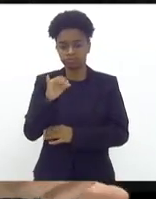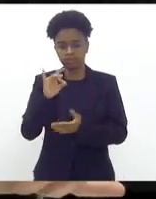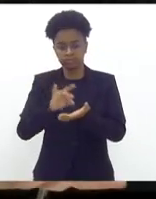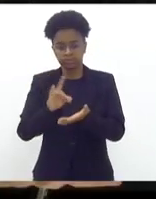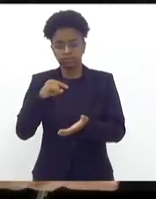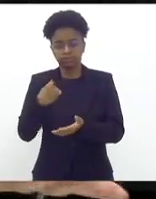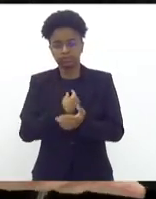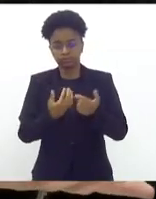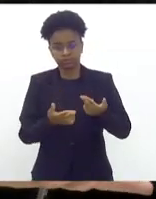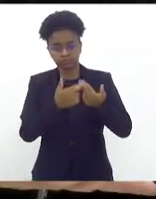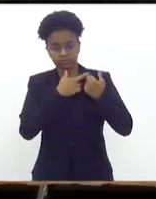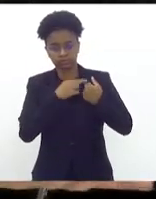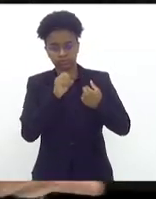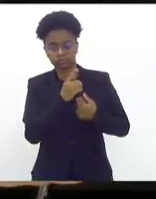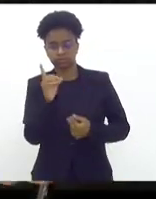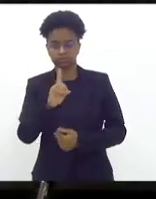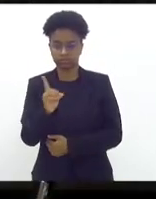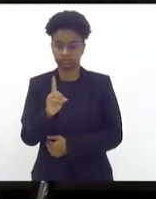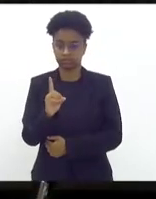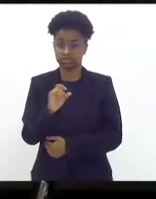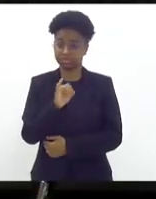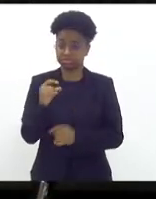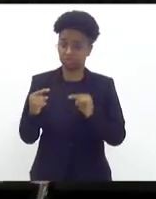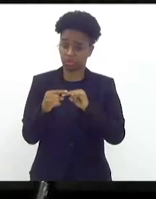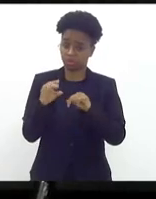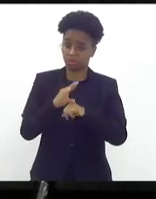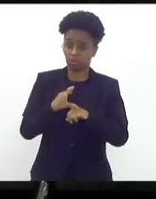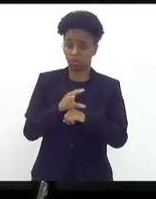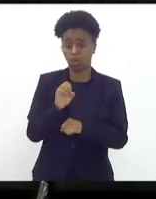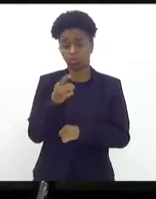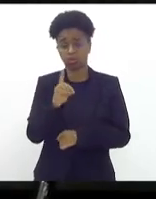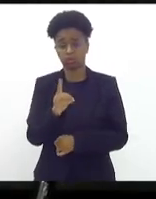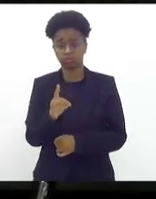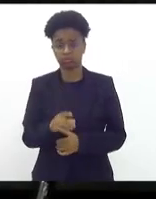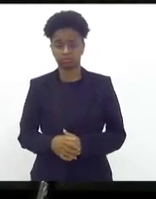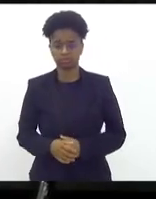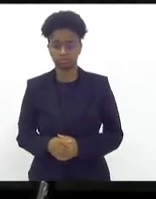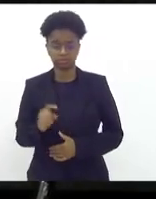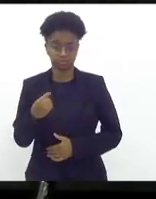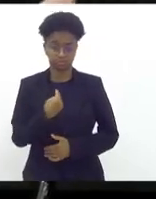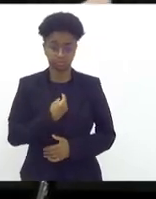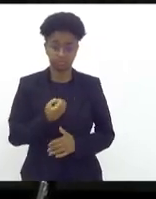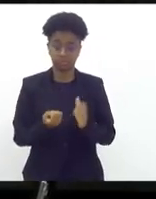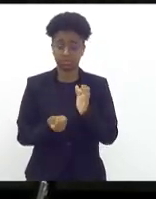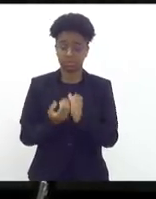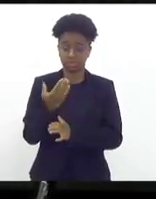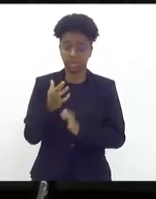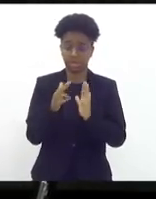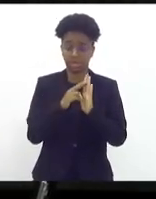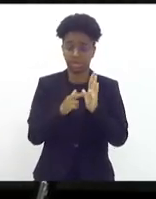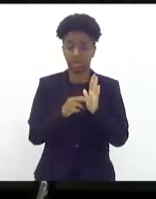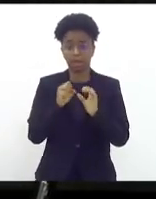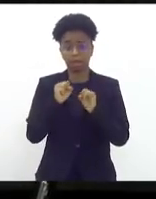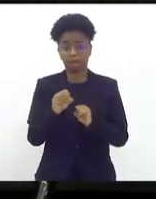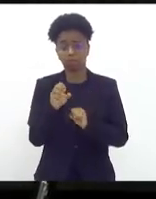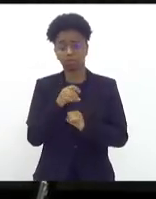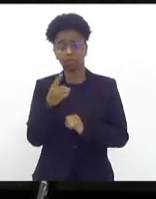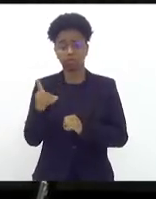gente, se é constitucional, a gente legislar sobre o que pode ou não plantar no